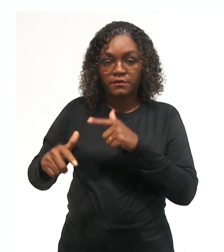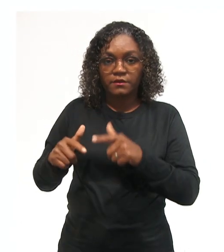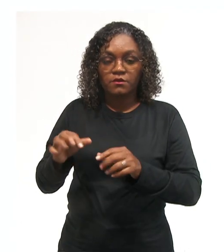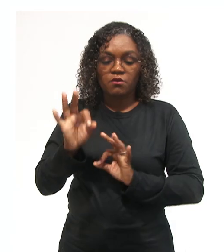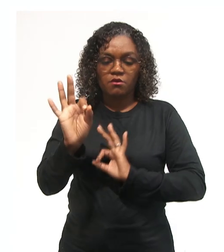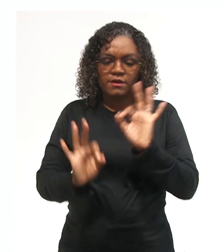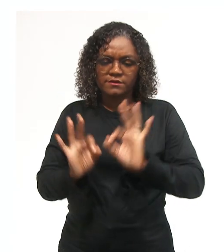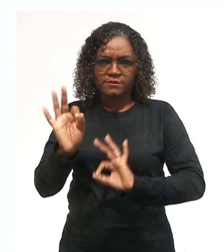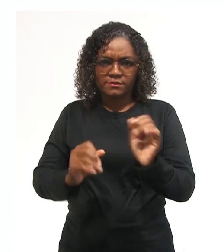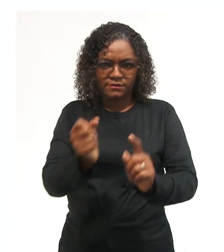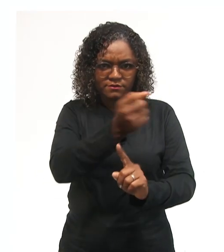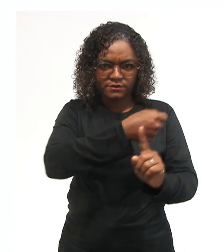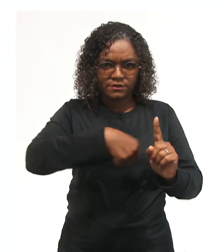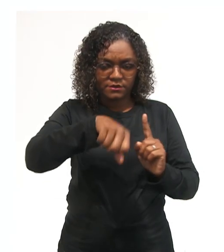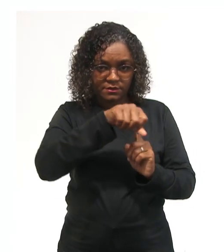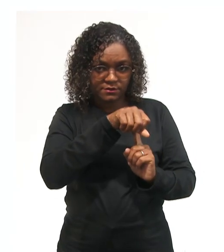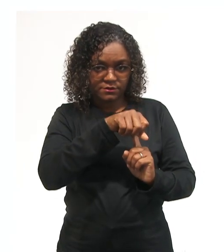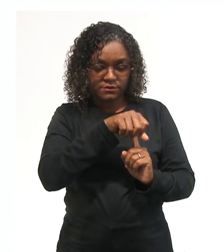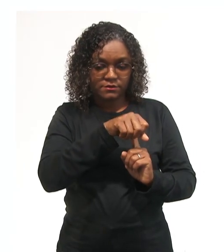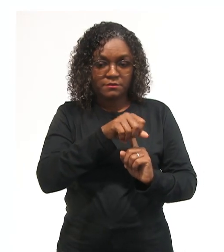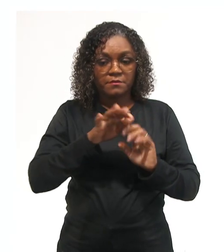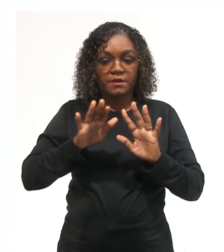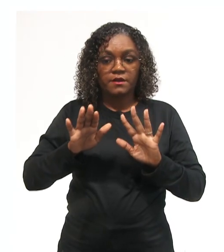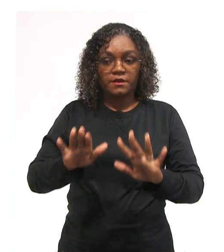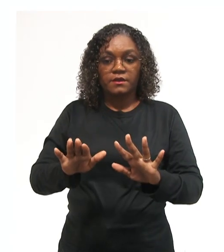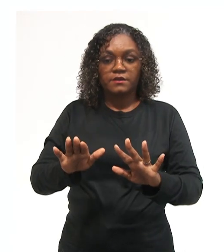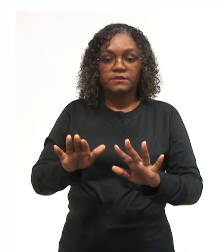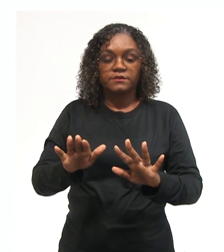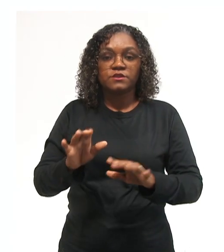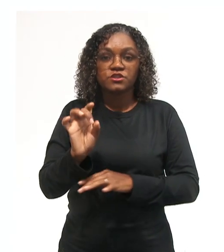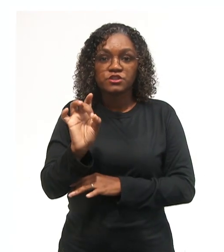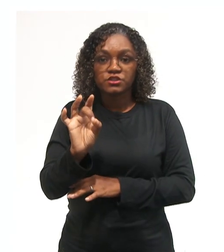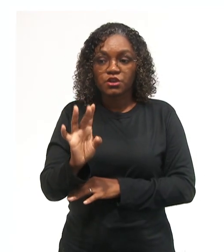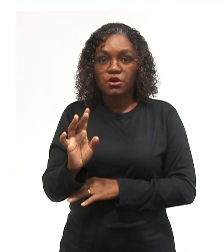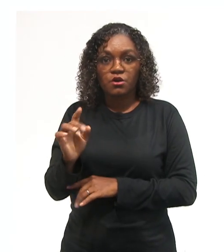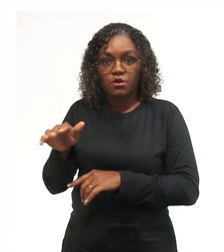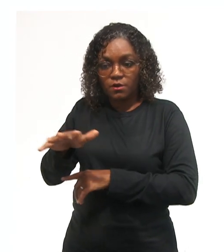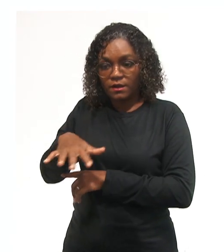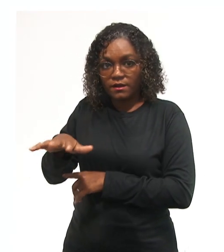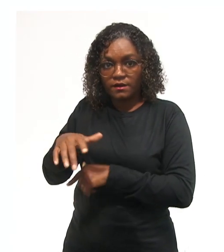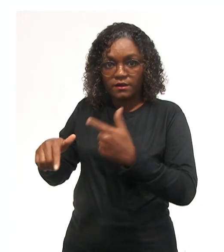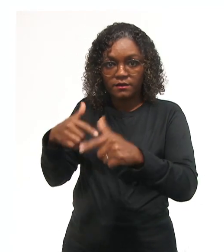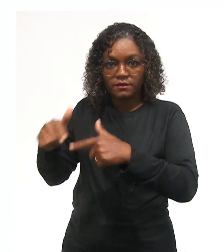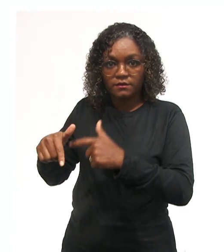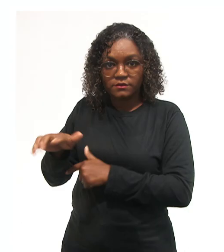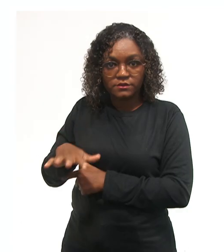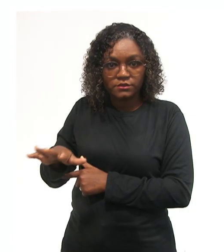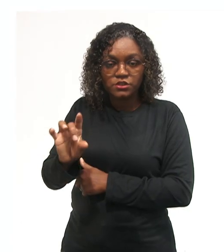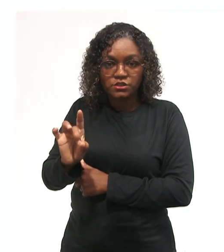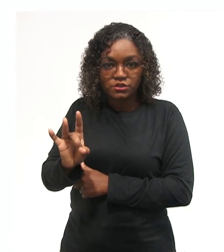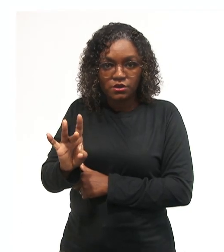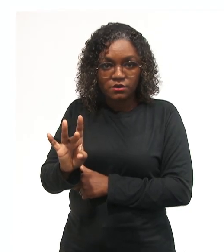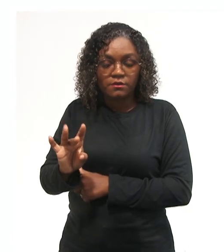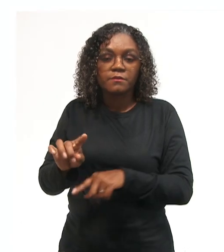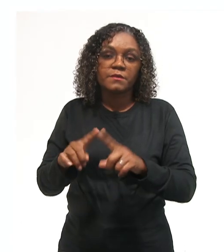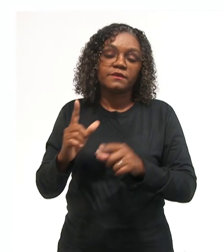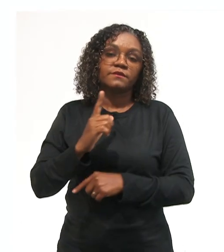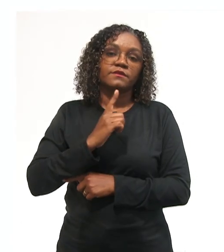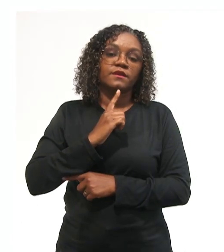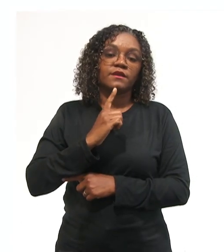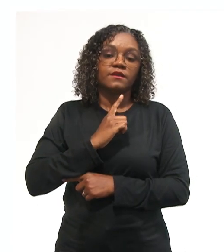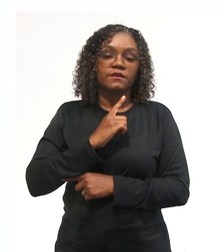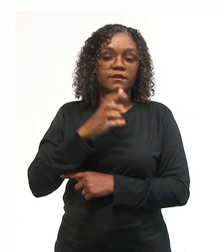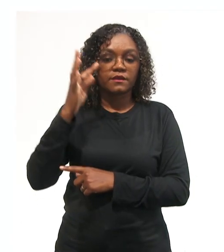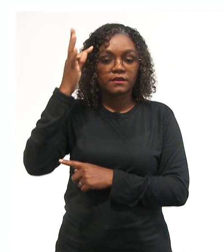organizar a sociedade, ele não faria isso sozinho, porque tem uma teoria chamada o ótimo de